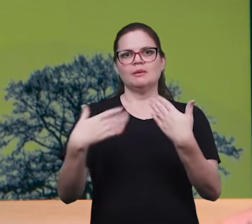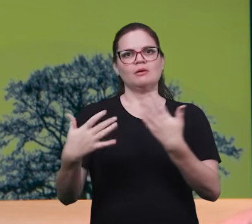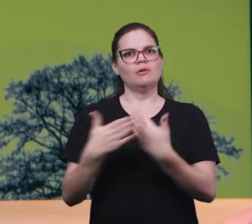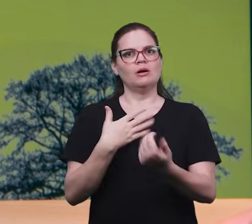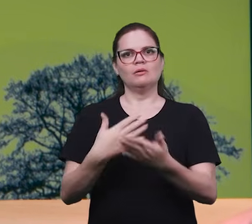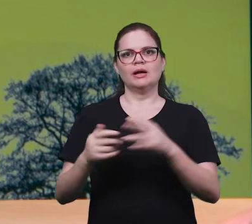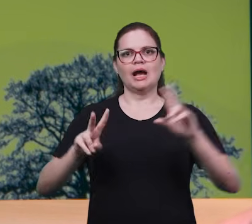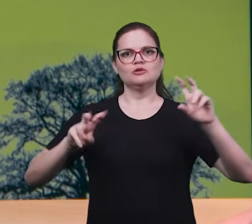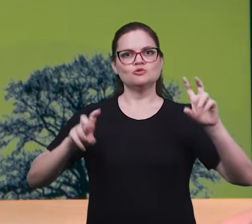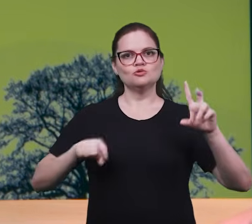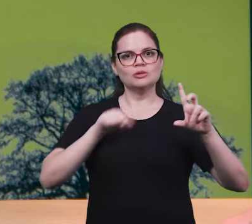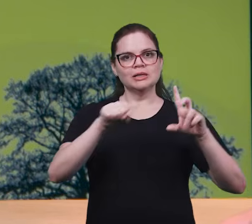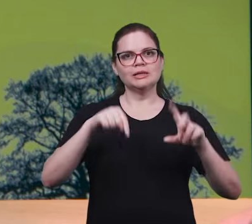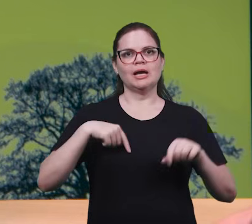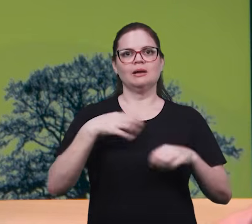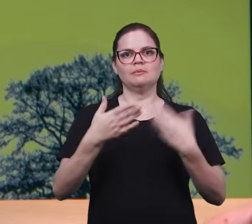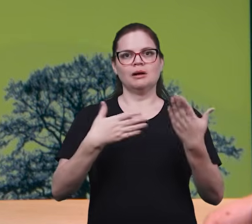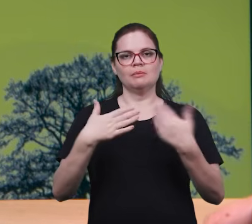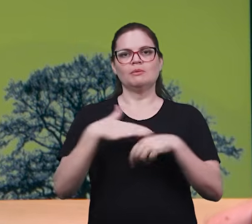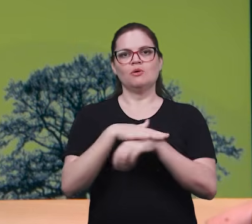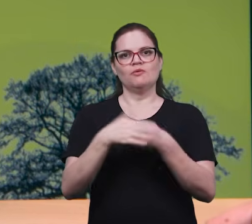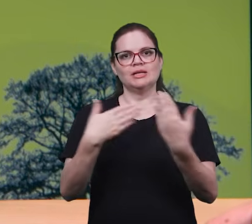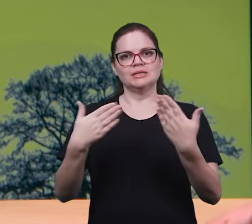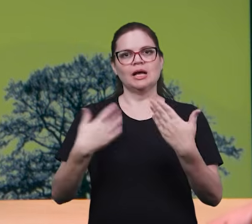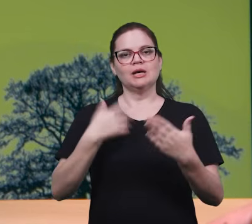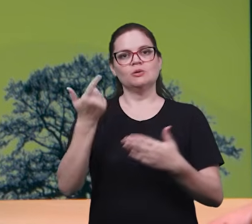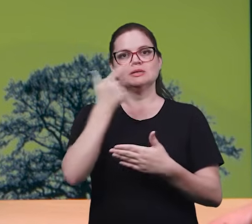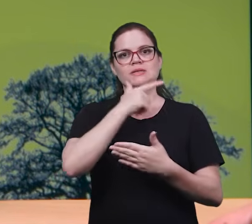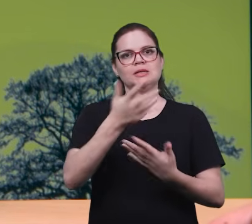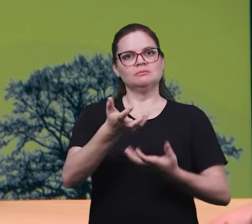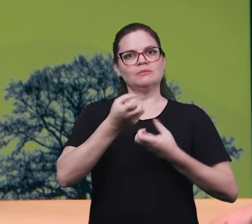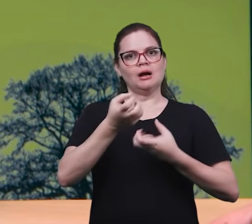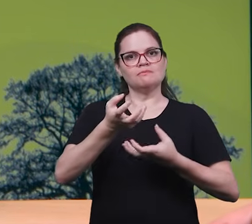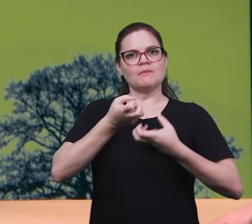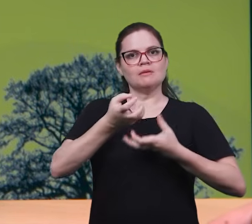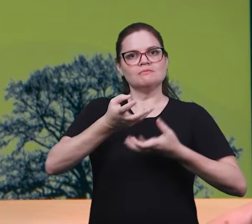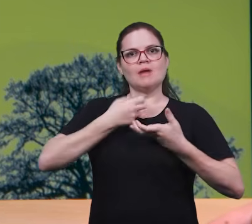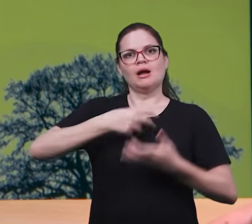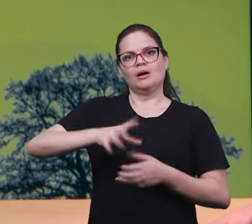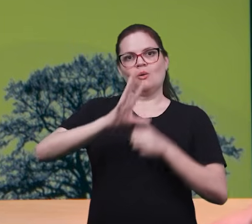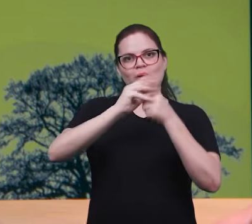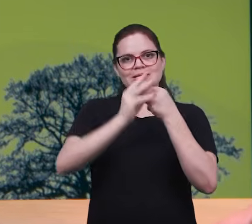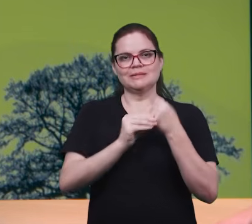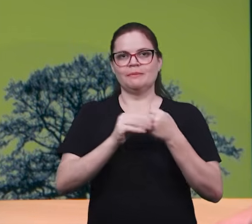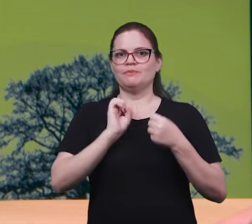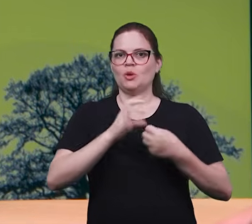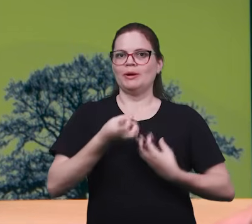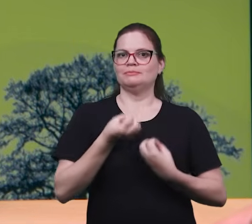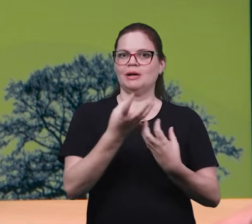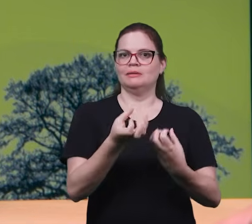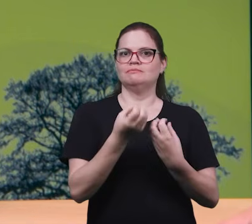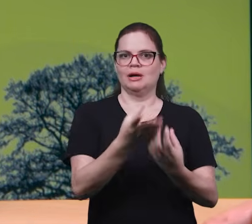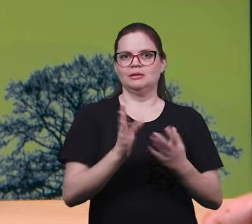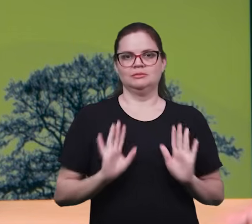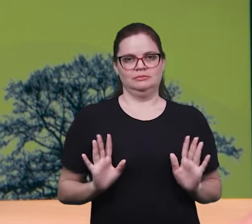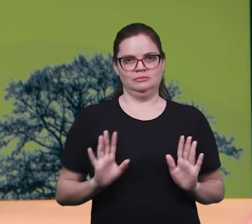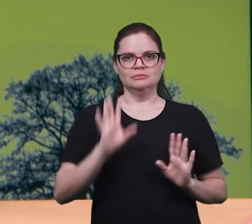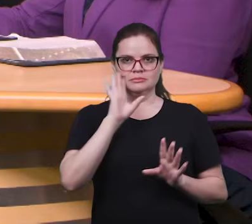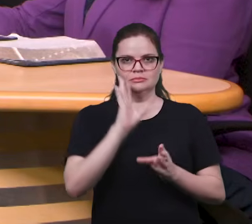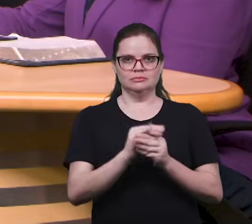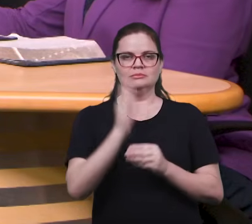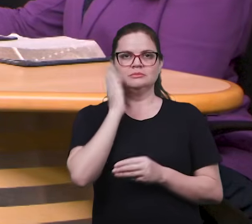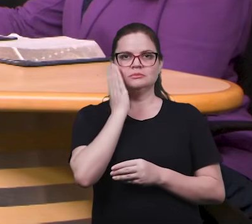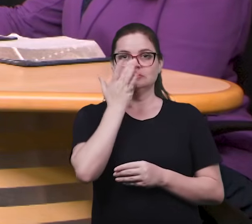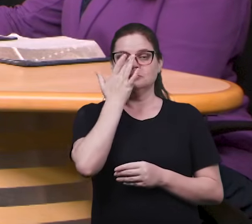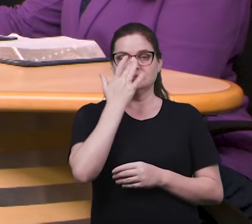assunto para que ela esteja conversando com alguém e ganhando, adquirindo conhecimento, não só uma resposta pronta. Então, a